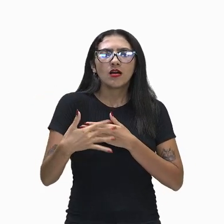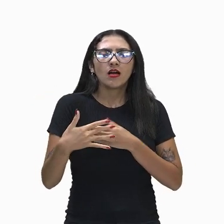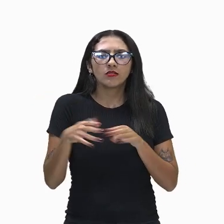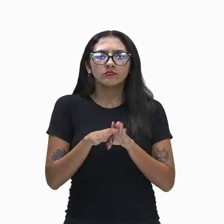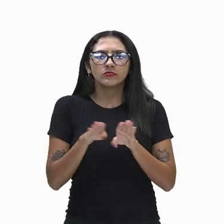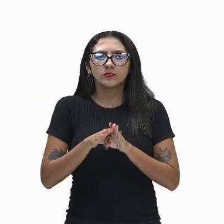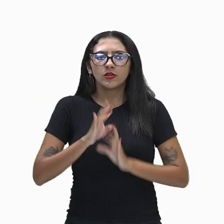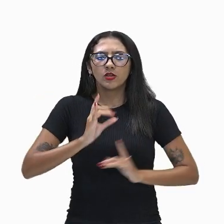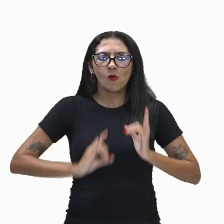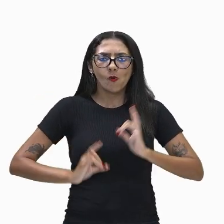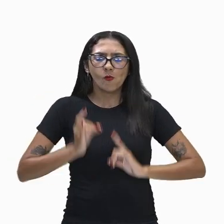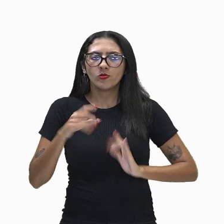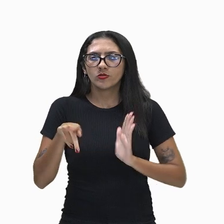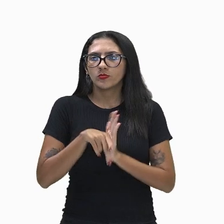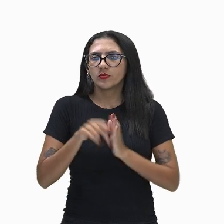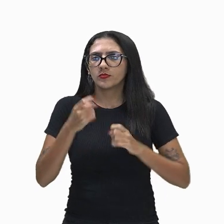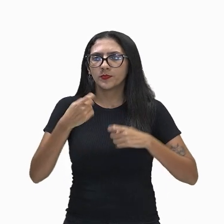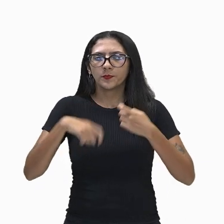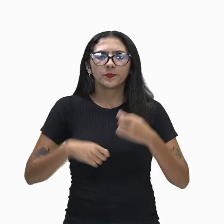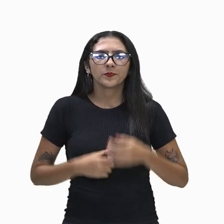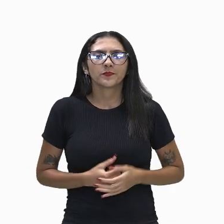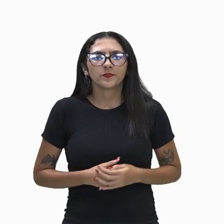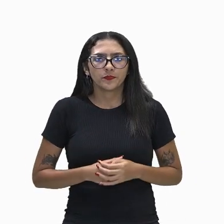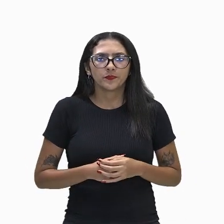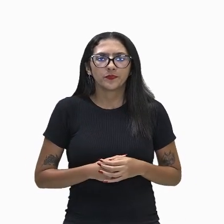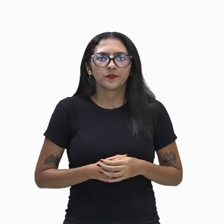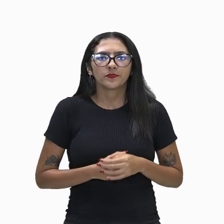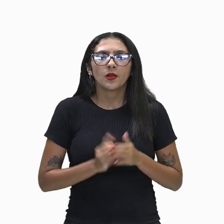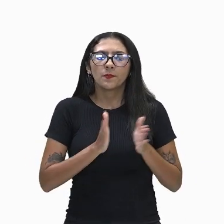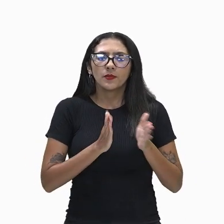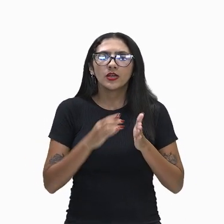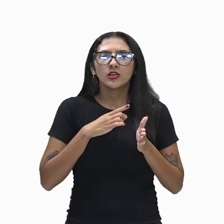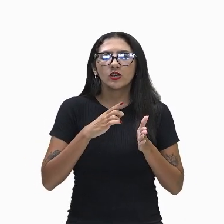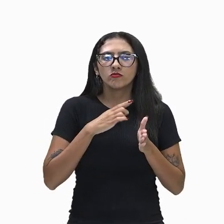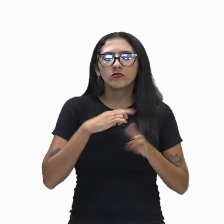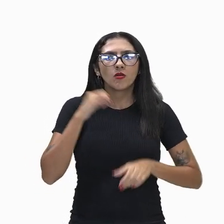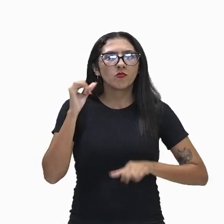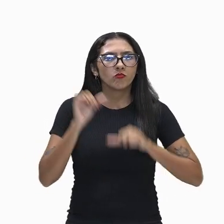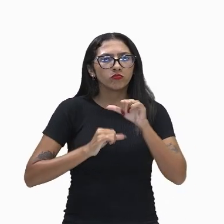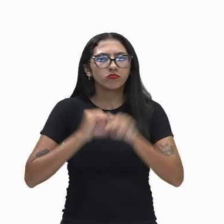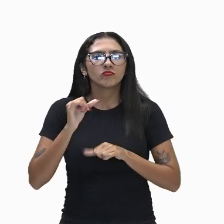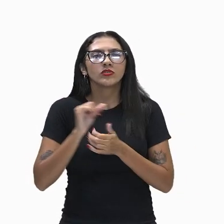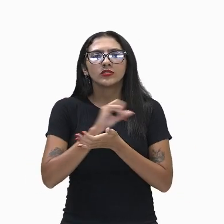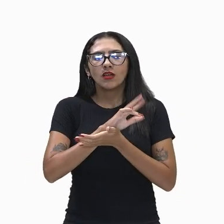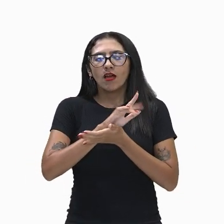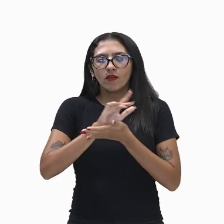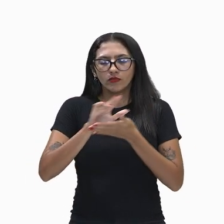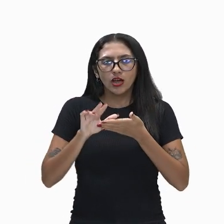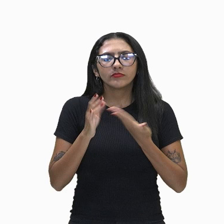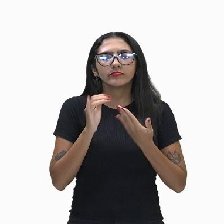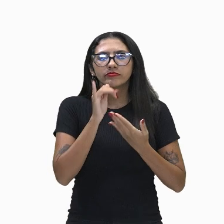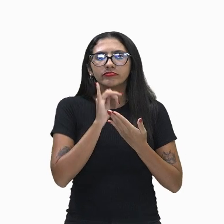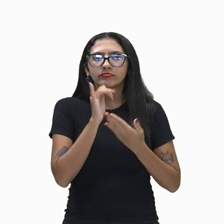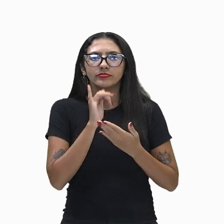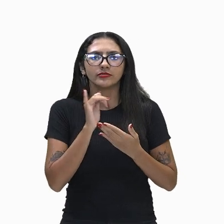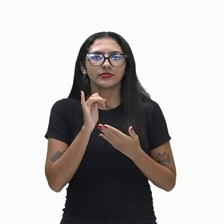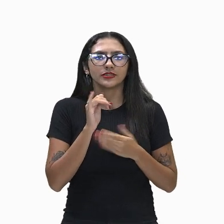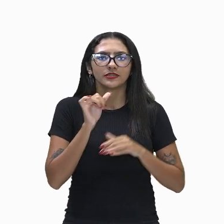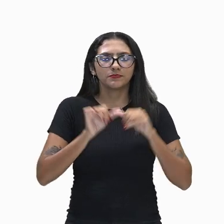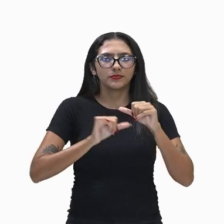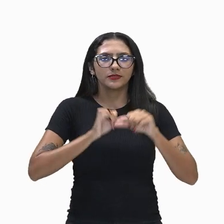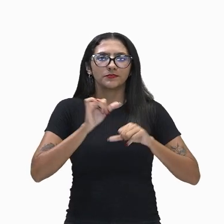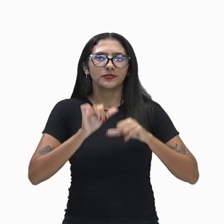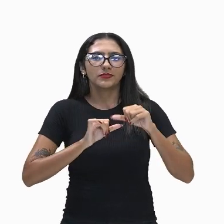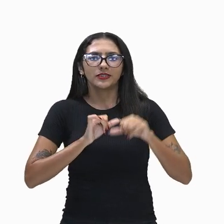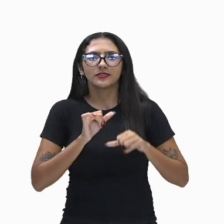hormônios sexuais. Durante a puberdade ocorrem mudanças hormonais significativas, é aí que o nosso corpo começa a mudar,